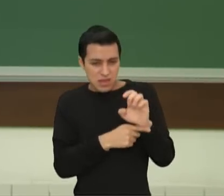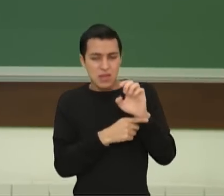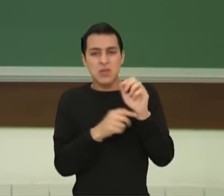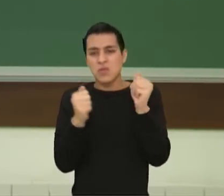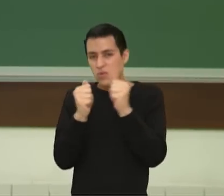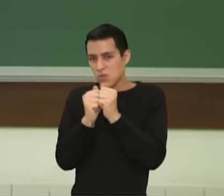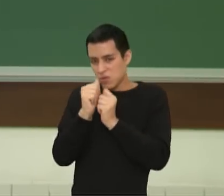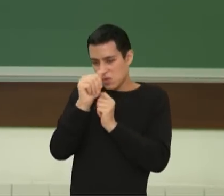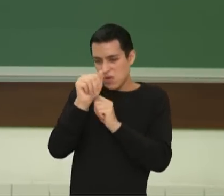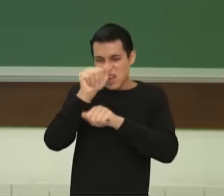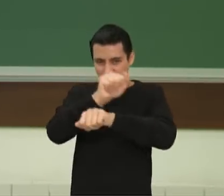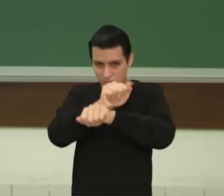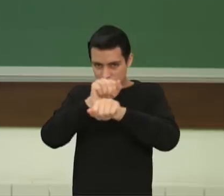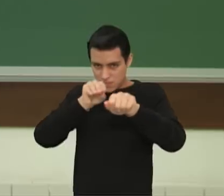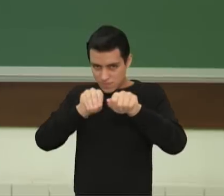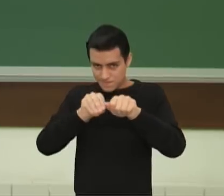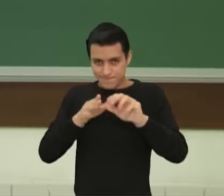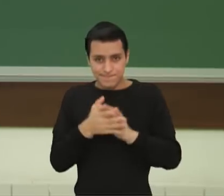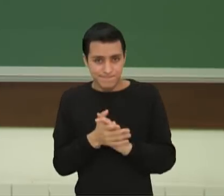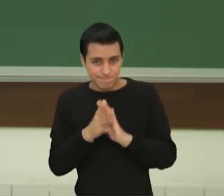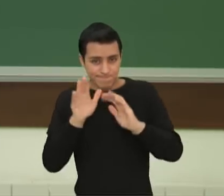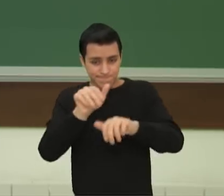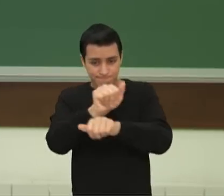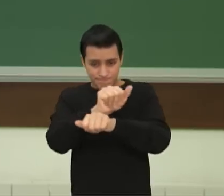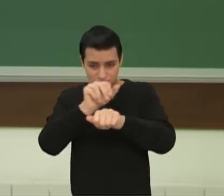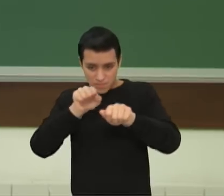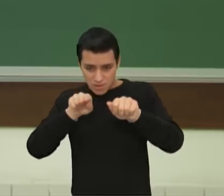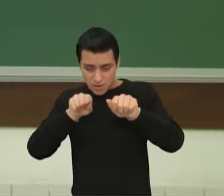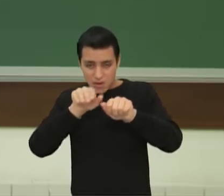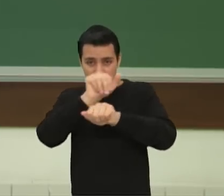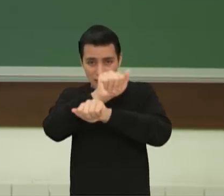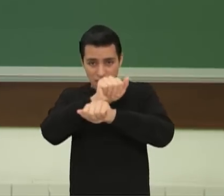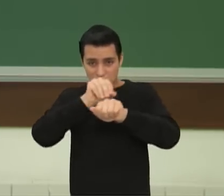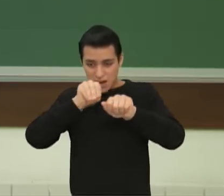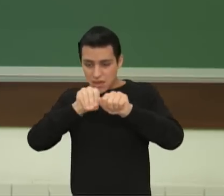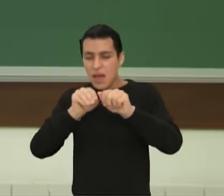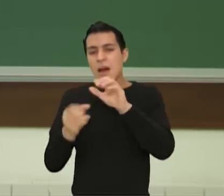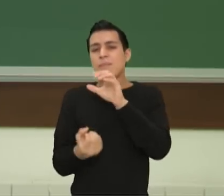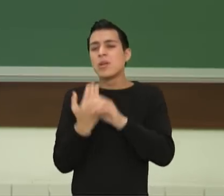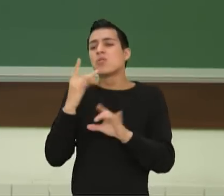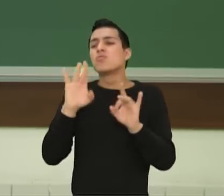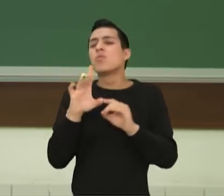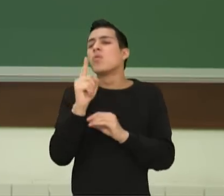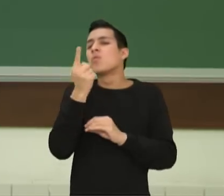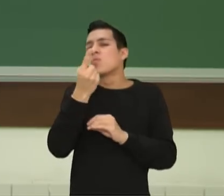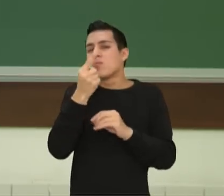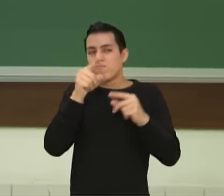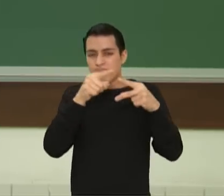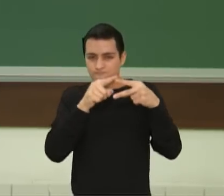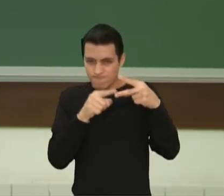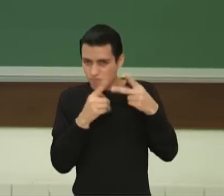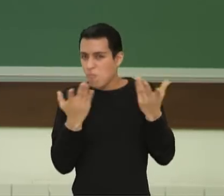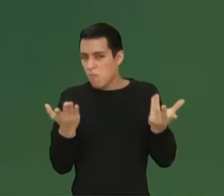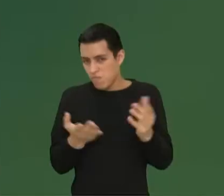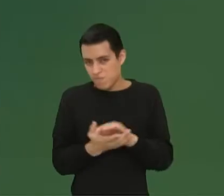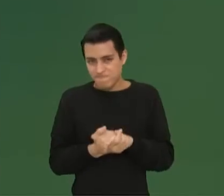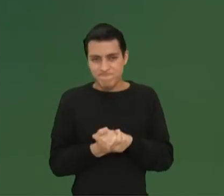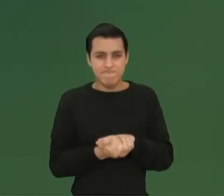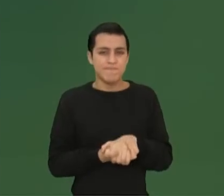o artigo, certo? E o artigo apareceu somente em uma das situações. Veja